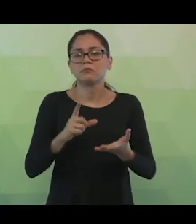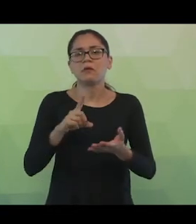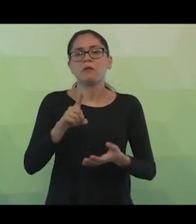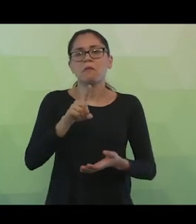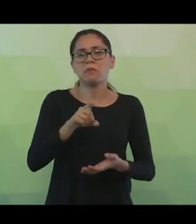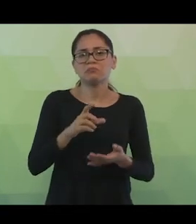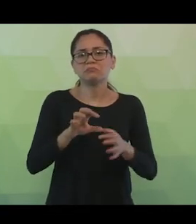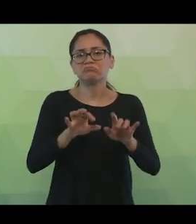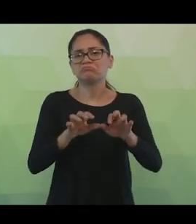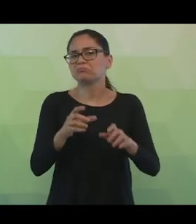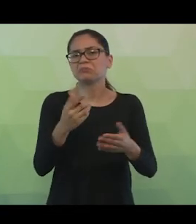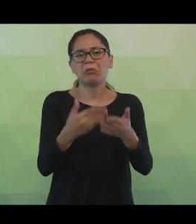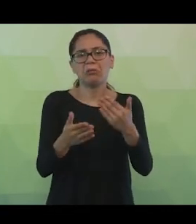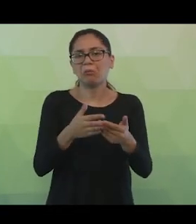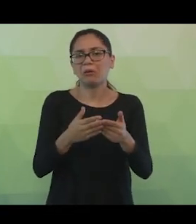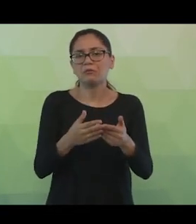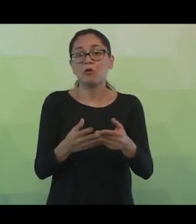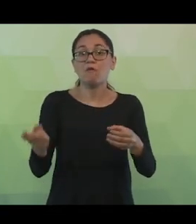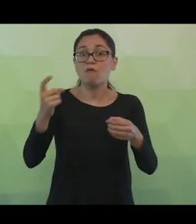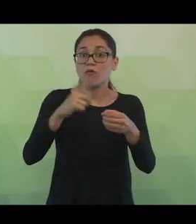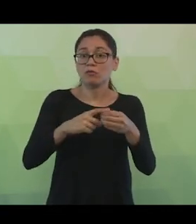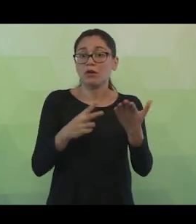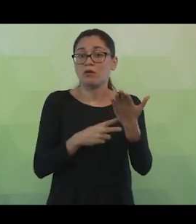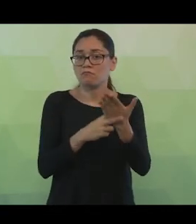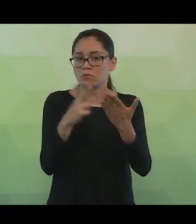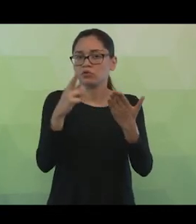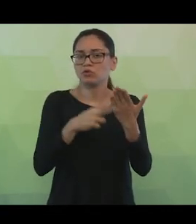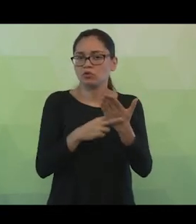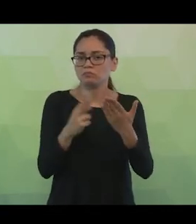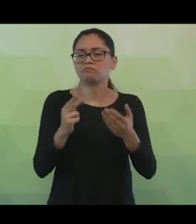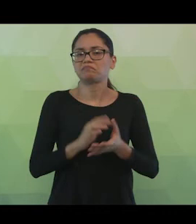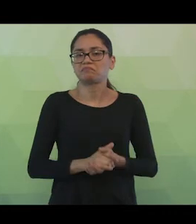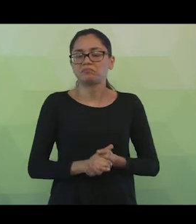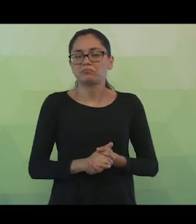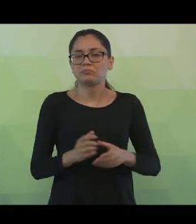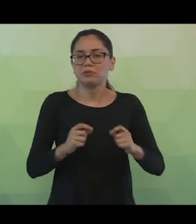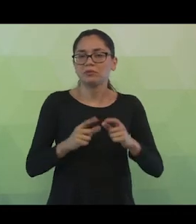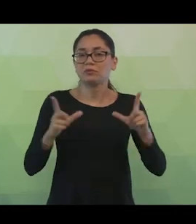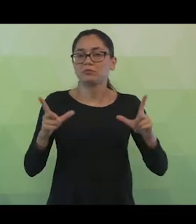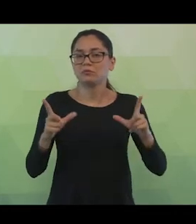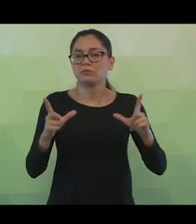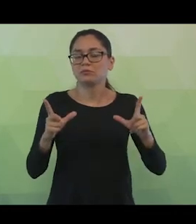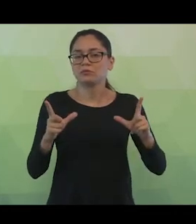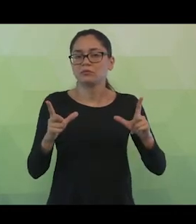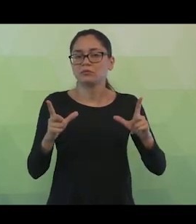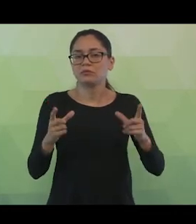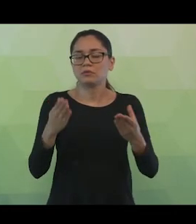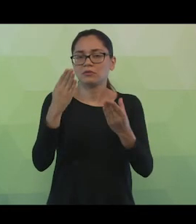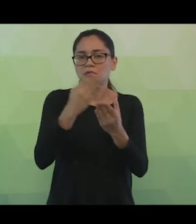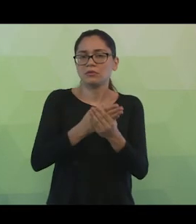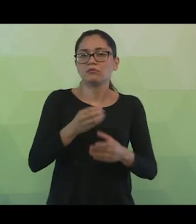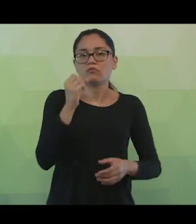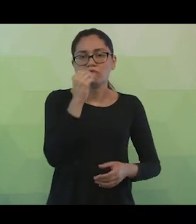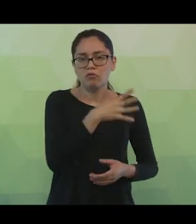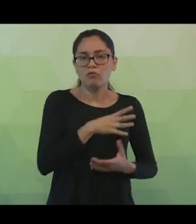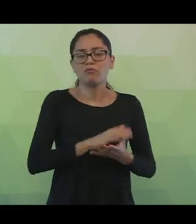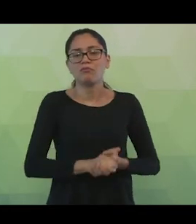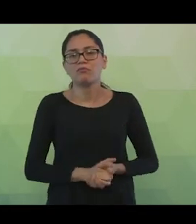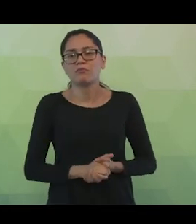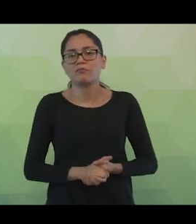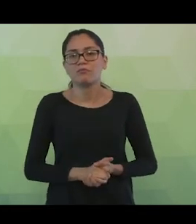e voltamos ao nosso editor. Vamos abrir um novo arquivo. Como a gente já sabe,